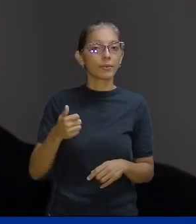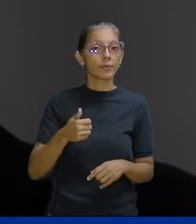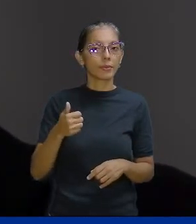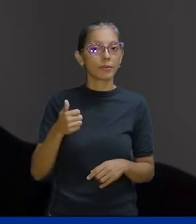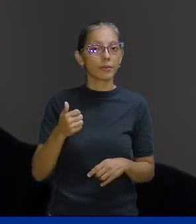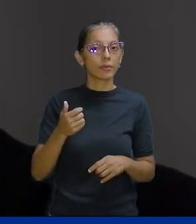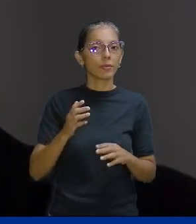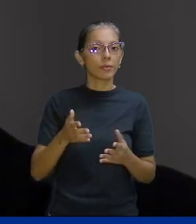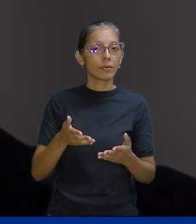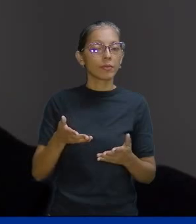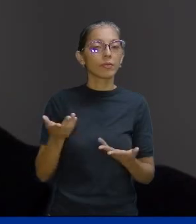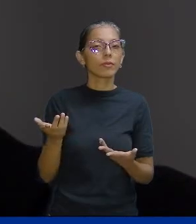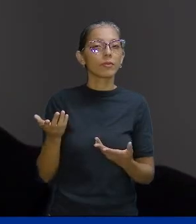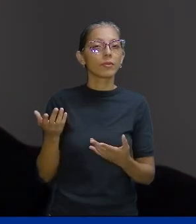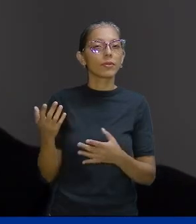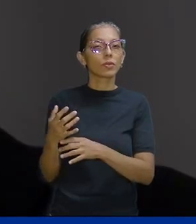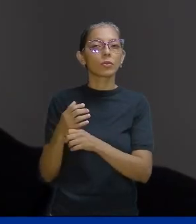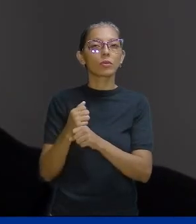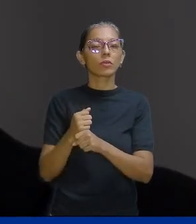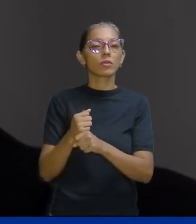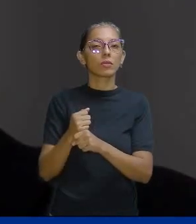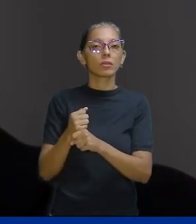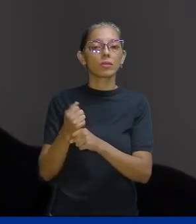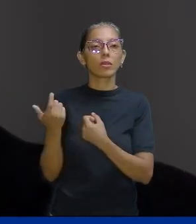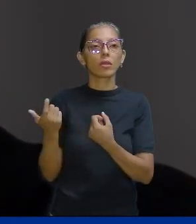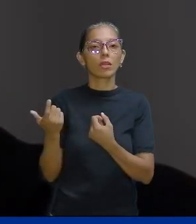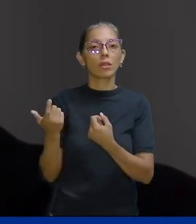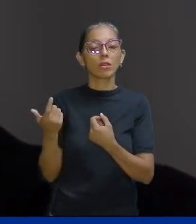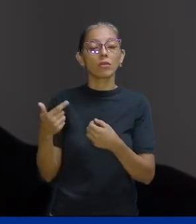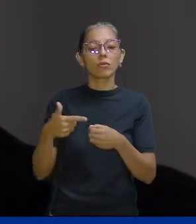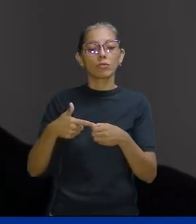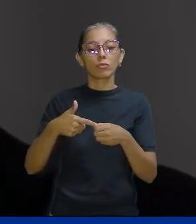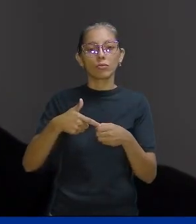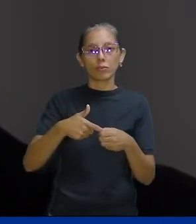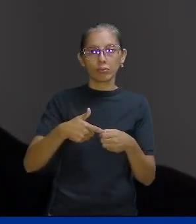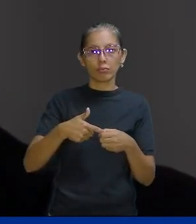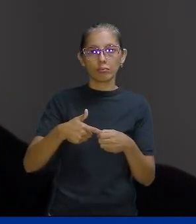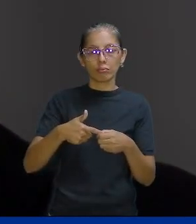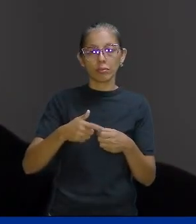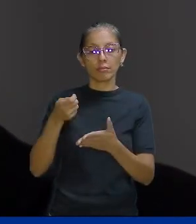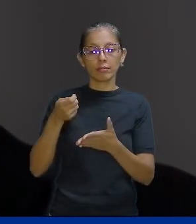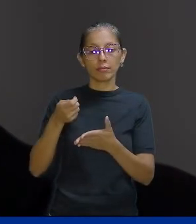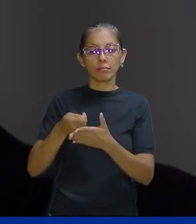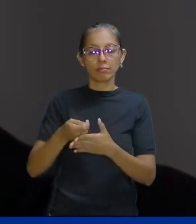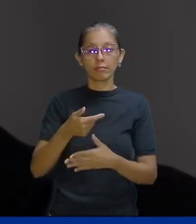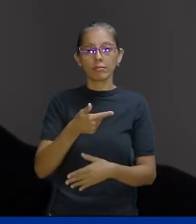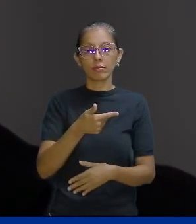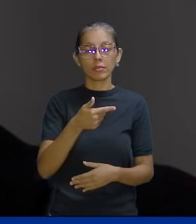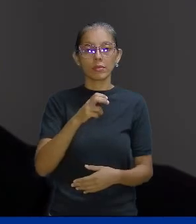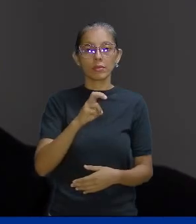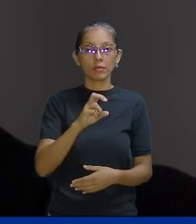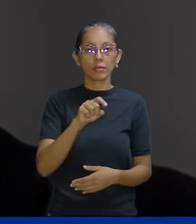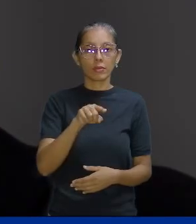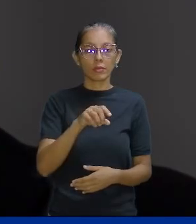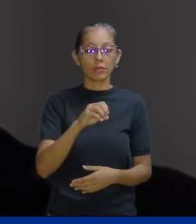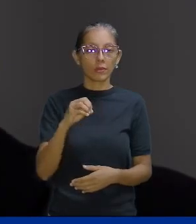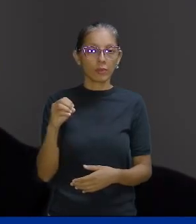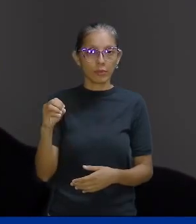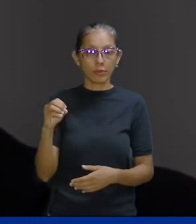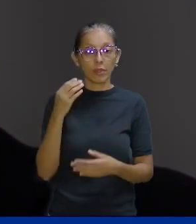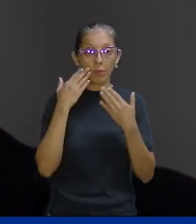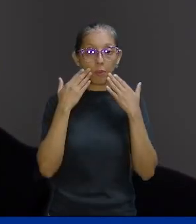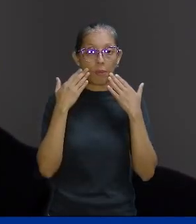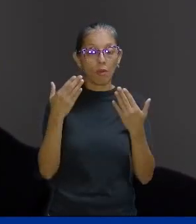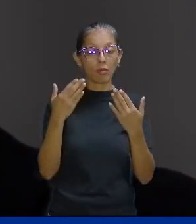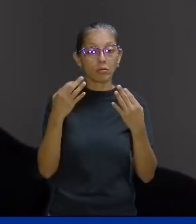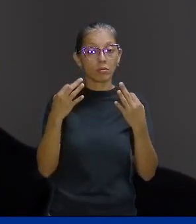a quantidade e o valor despendido com combustível, o valor de R$ 2.500, mostram-se compatíveis com a